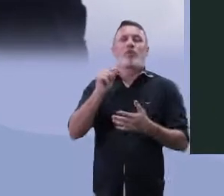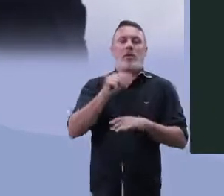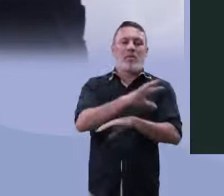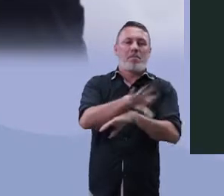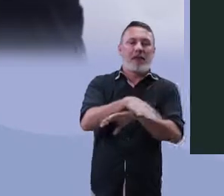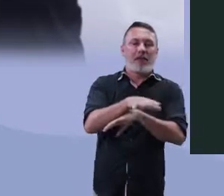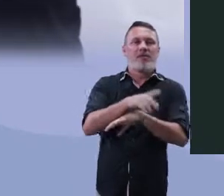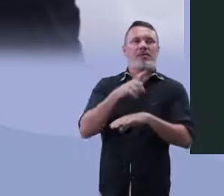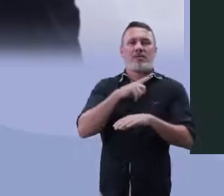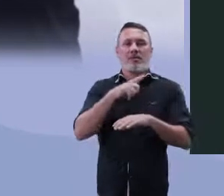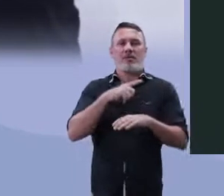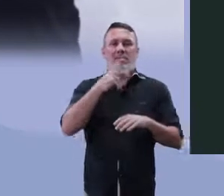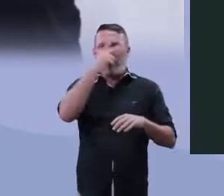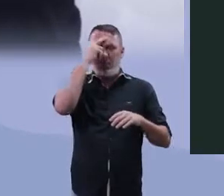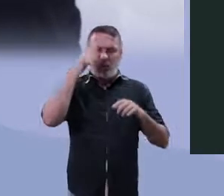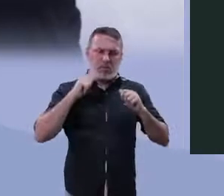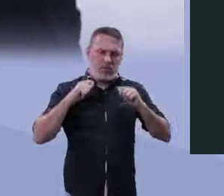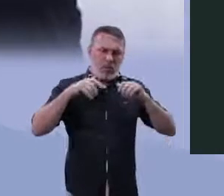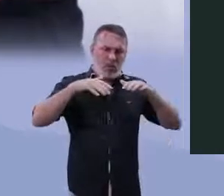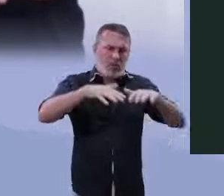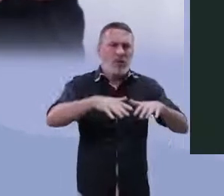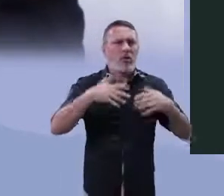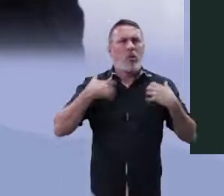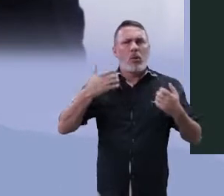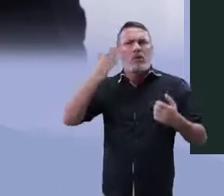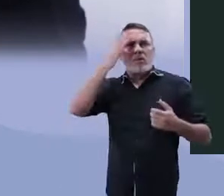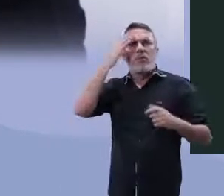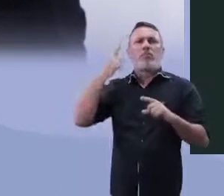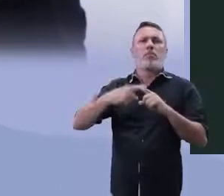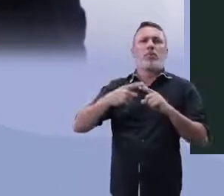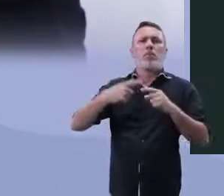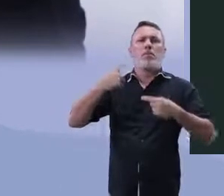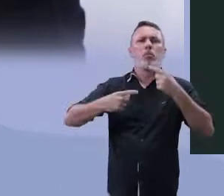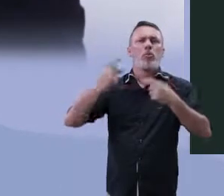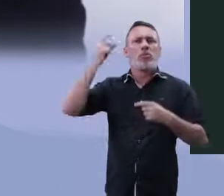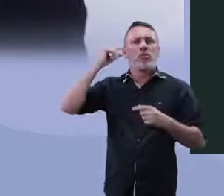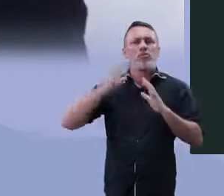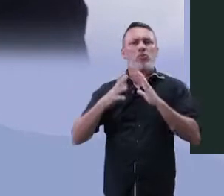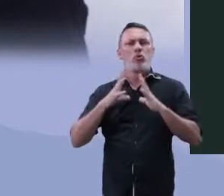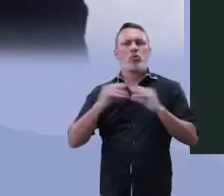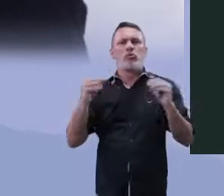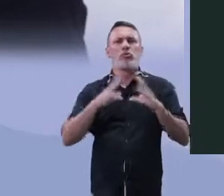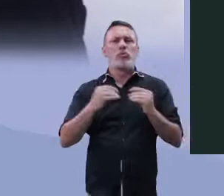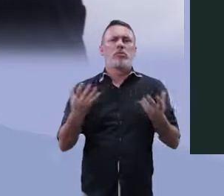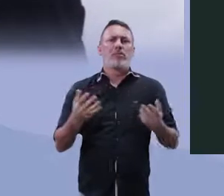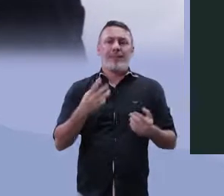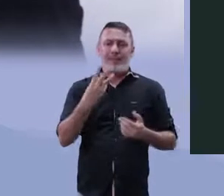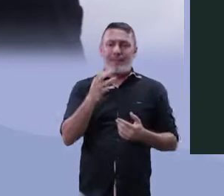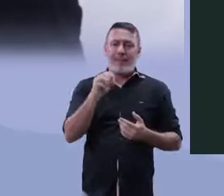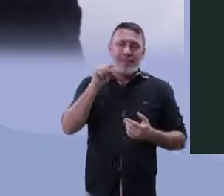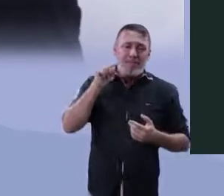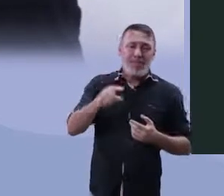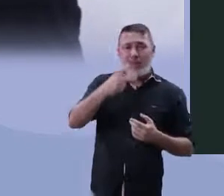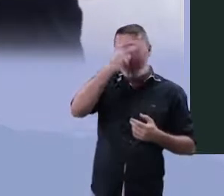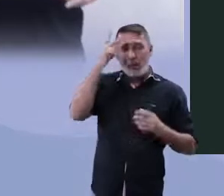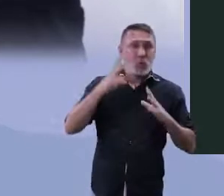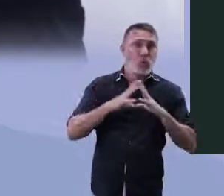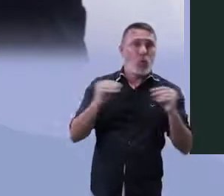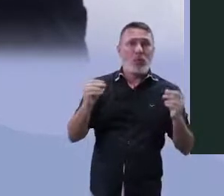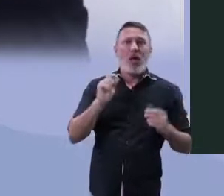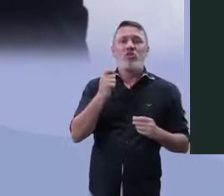né, que vão querer respostas sobre os desaparecidos políticos. né, que chegaram à casa dos 30